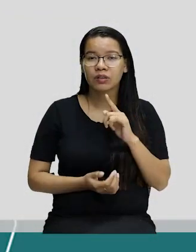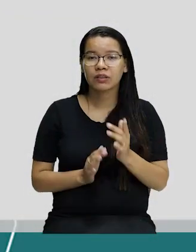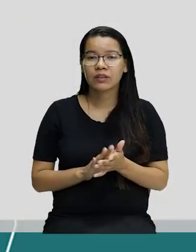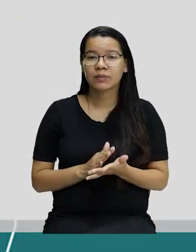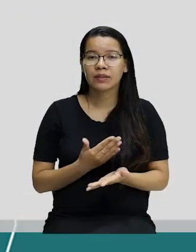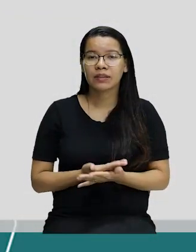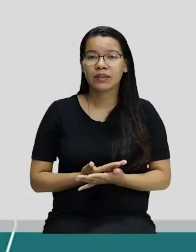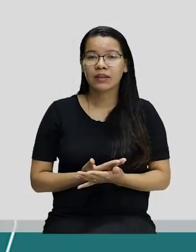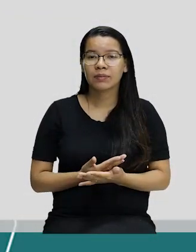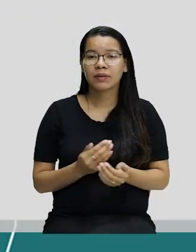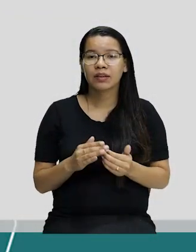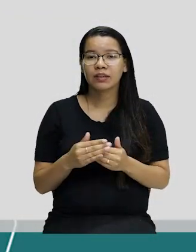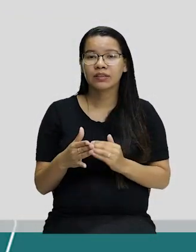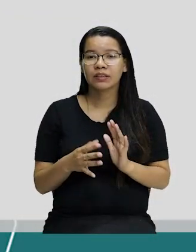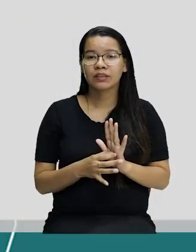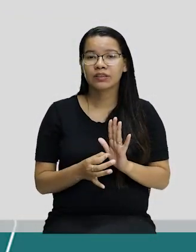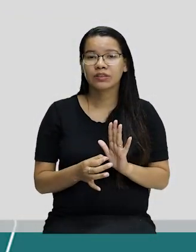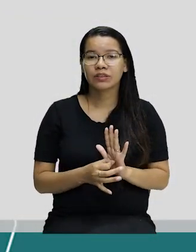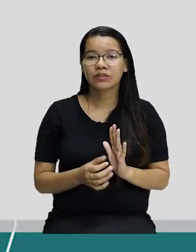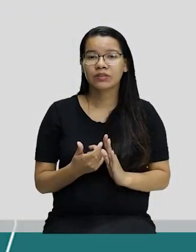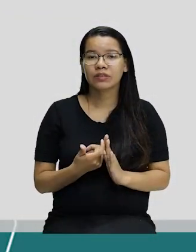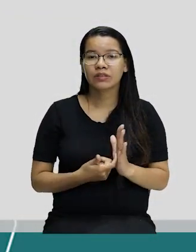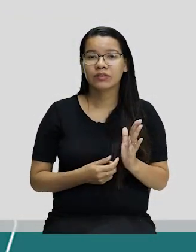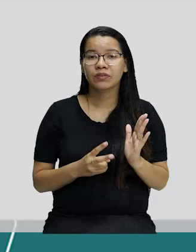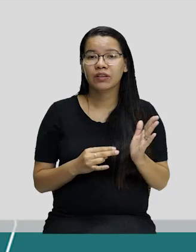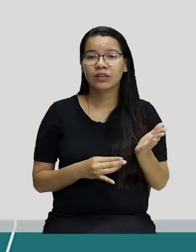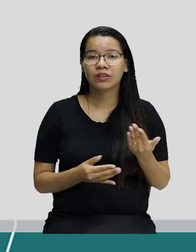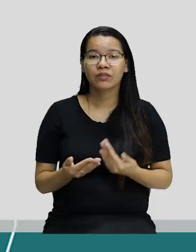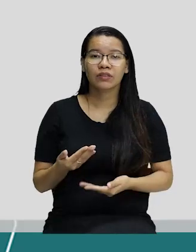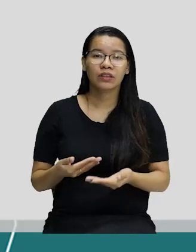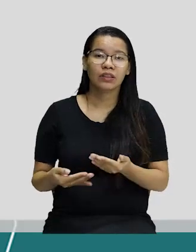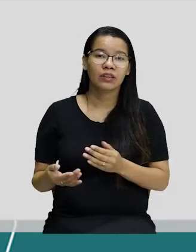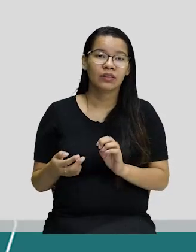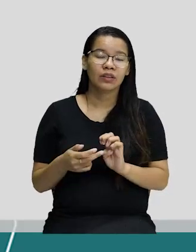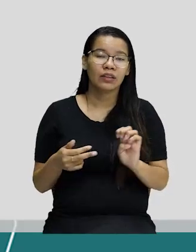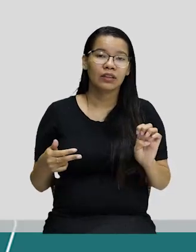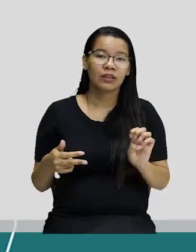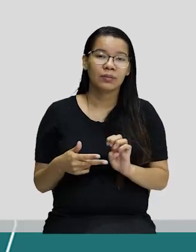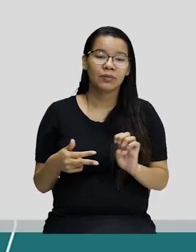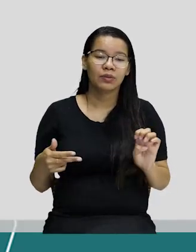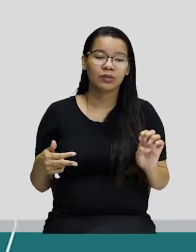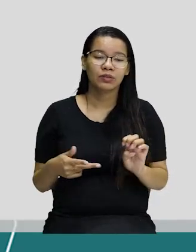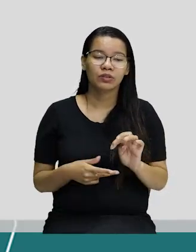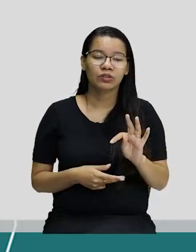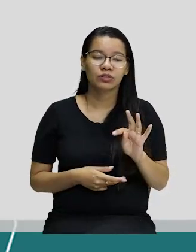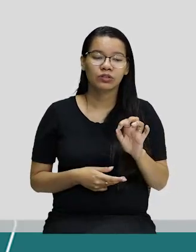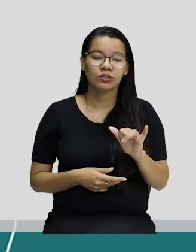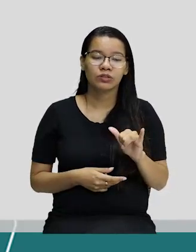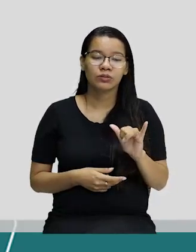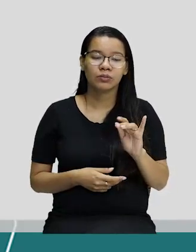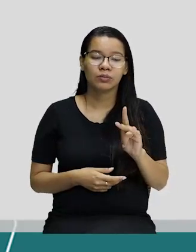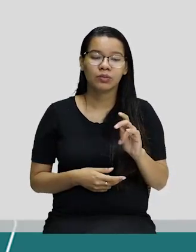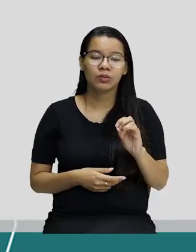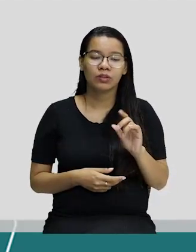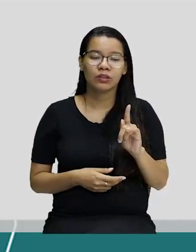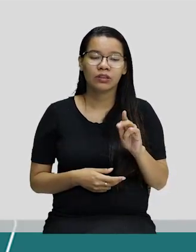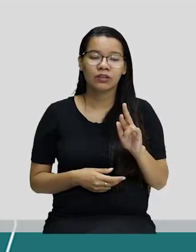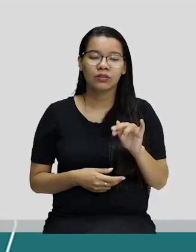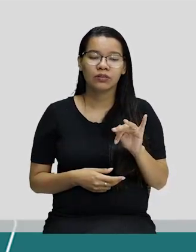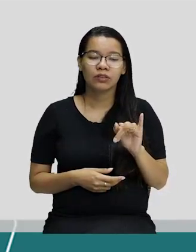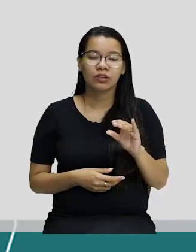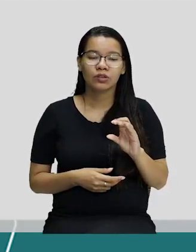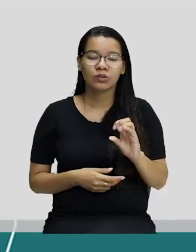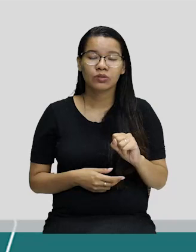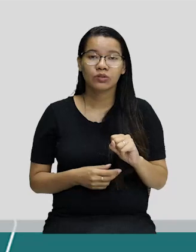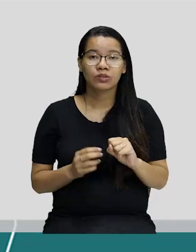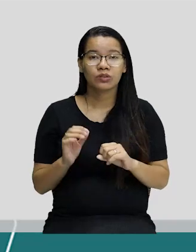das pistas que o texto vai me oferecendo, tá bom? Os elementos tipográficos são justamente elementos ou pistas que vão chamar